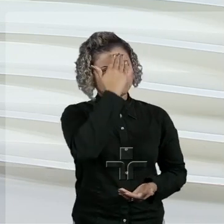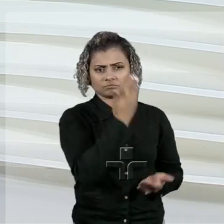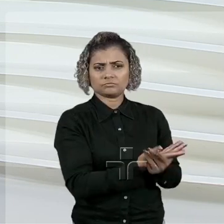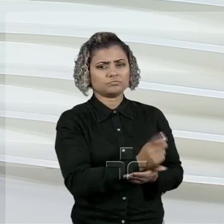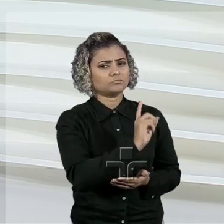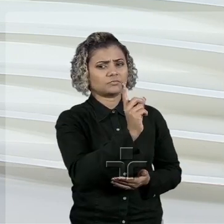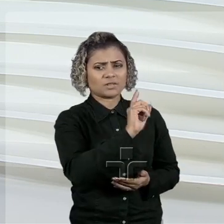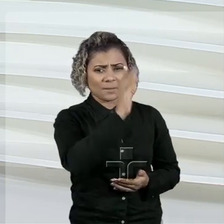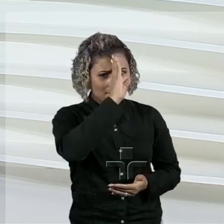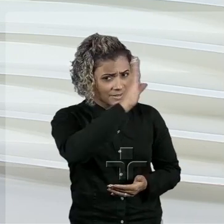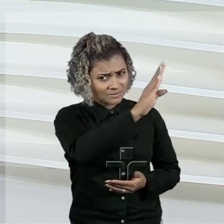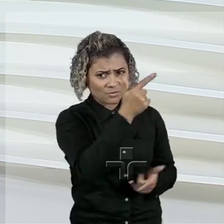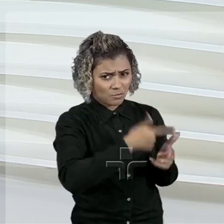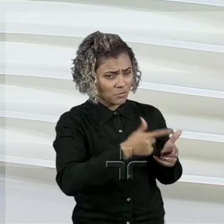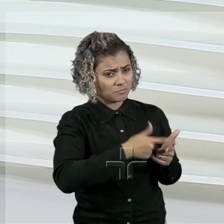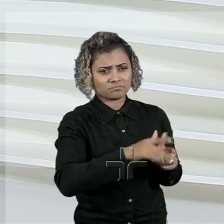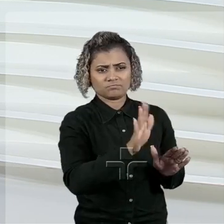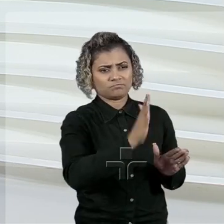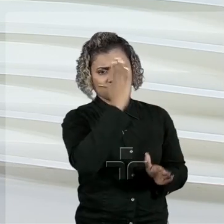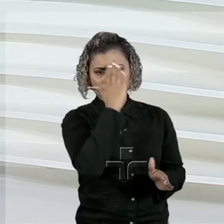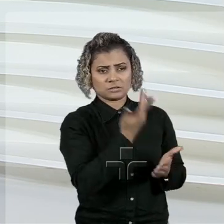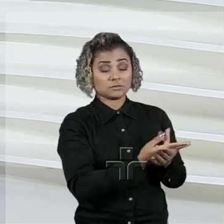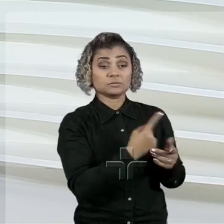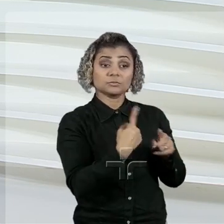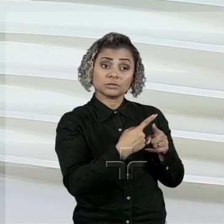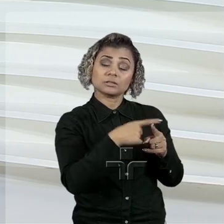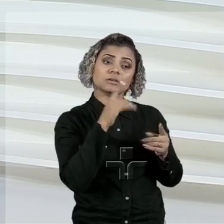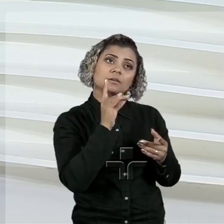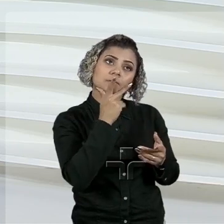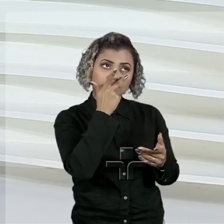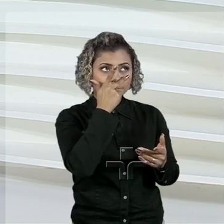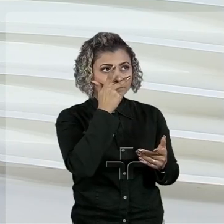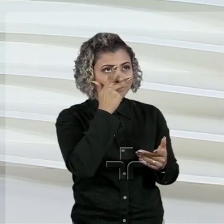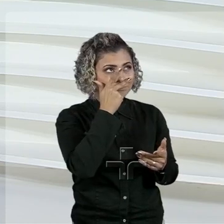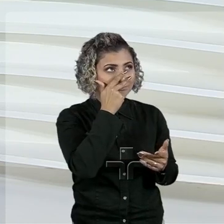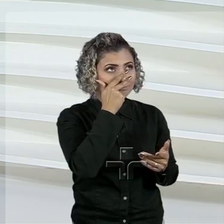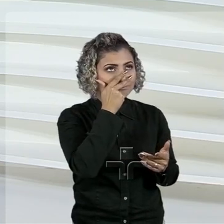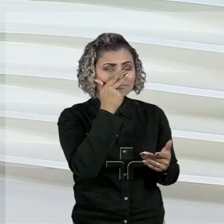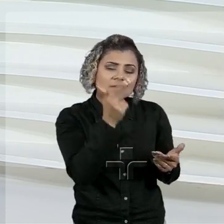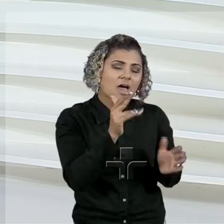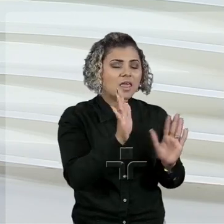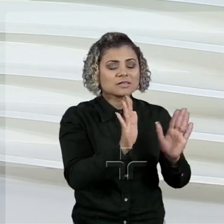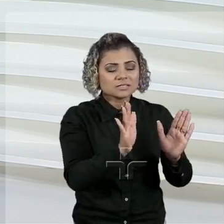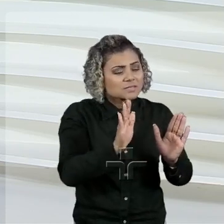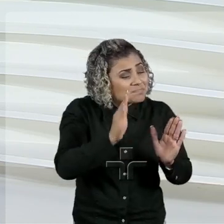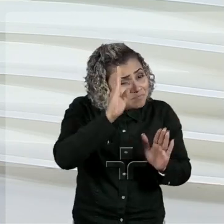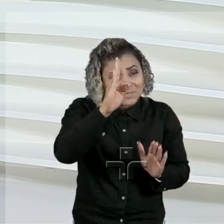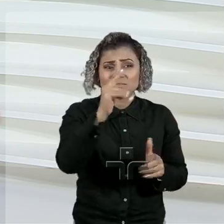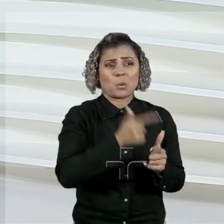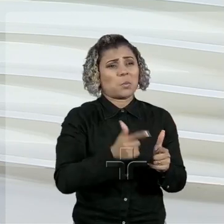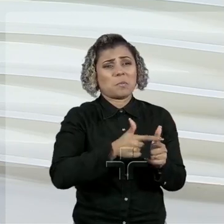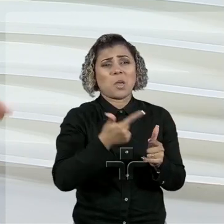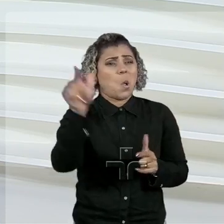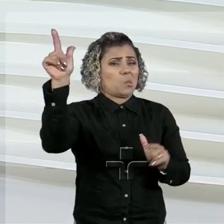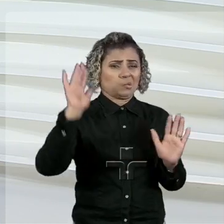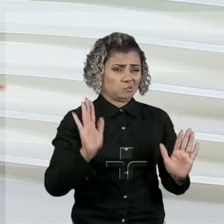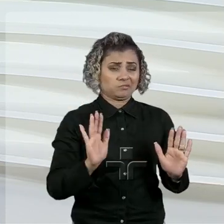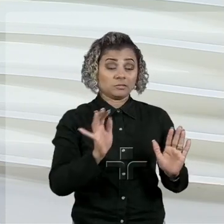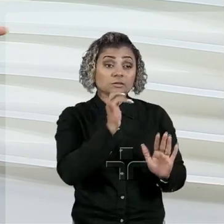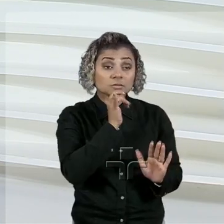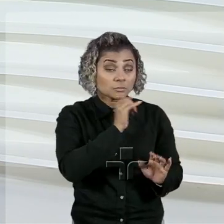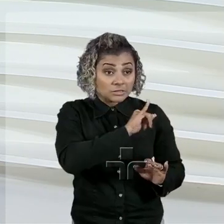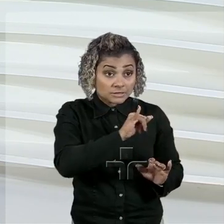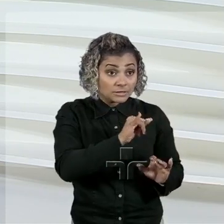nosso principal problema. Aliás, eu acho que esse está longe de ser o nosso principal problema. Eu acho que a gente tem problema quando a gente não dá a